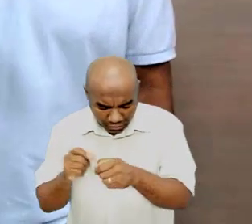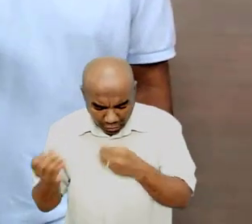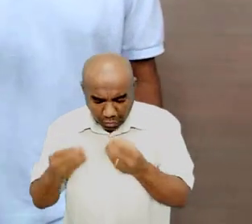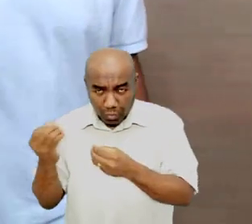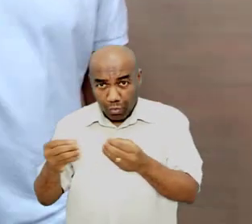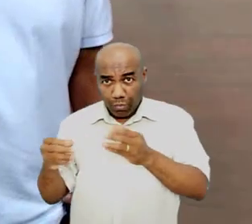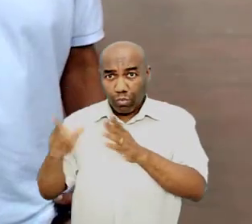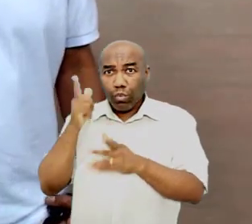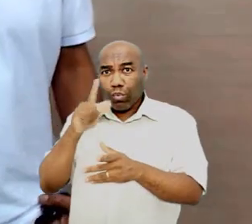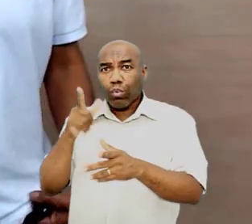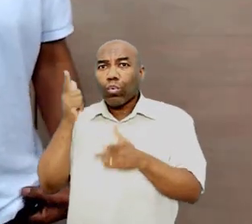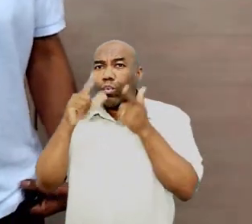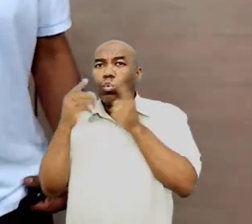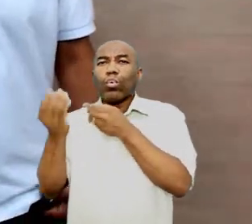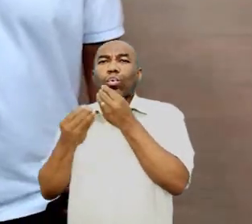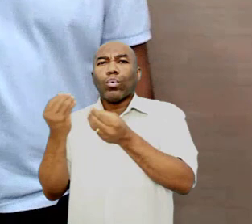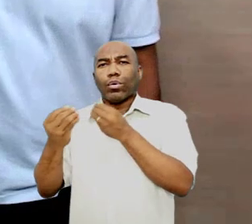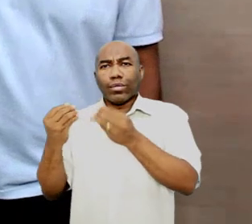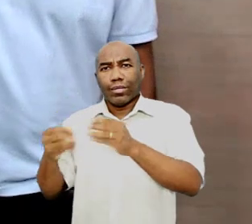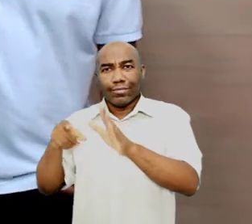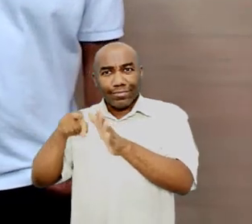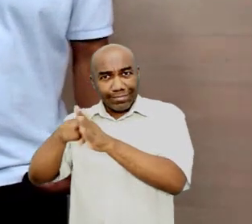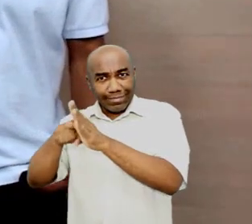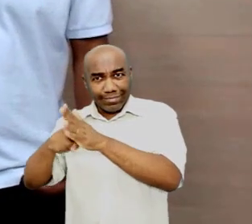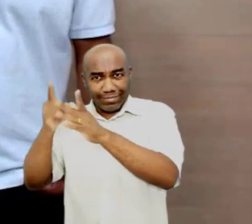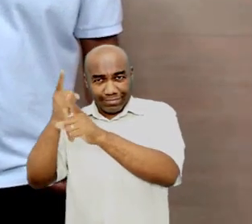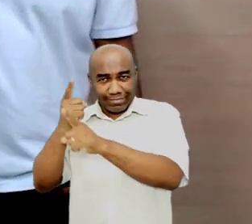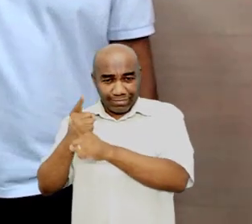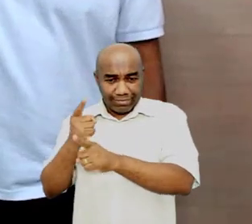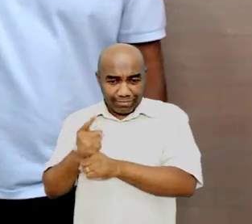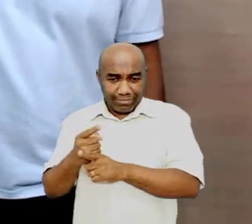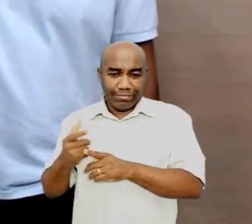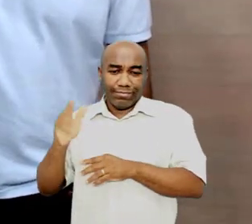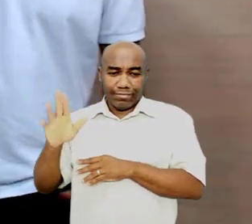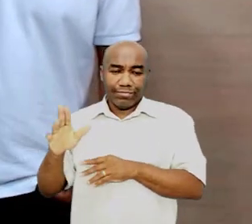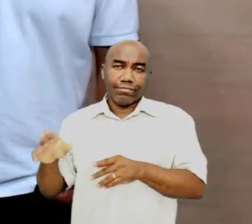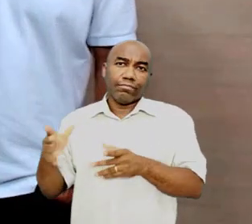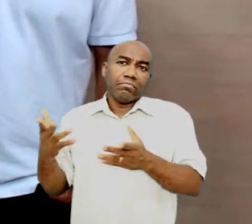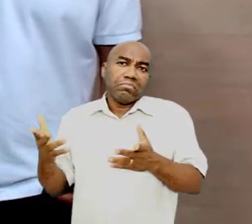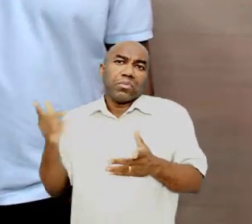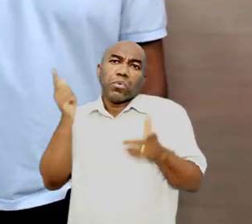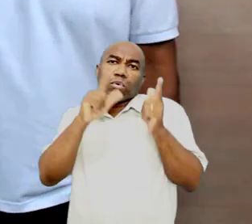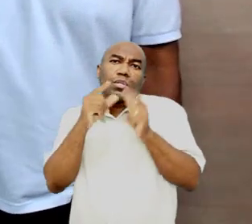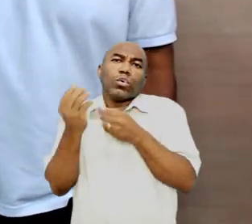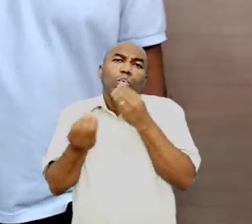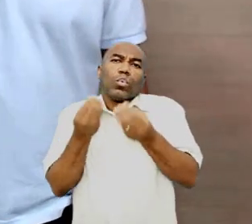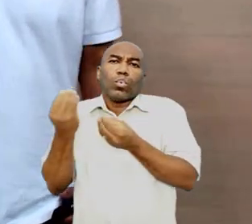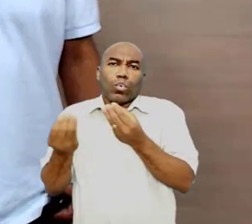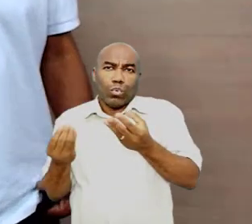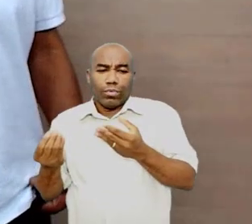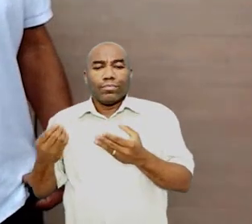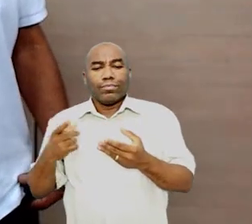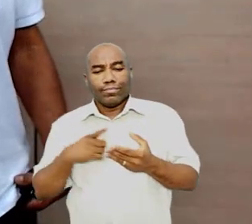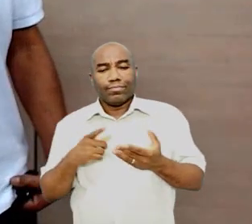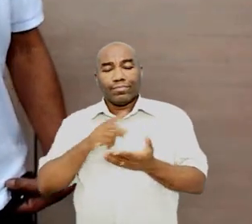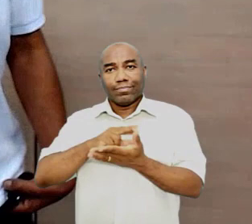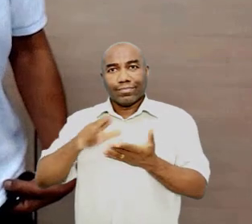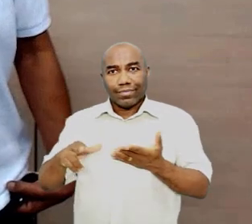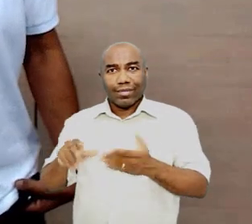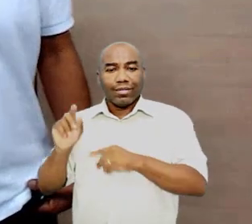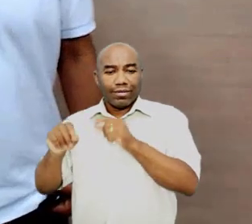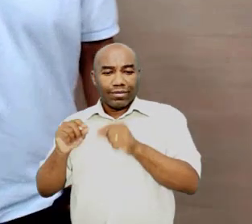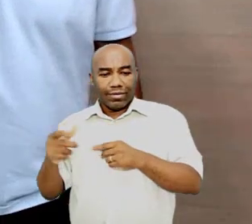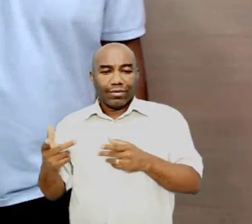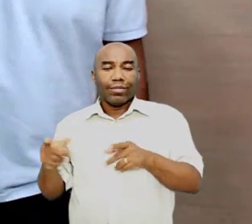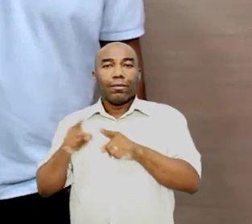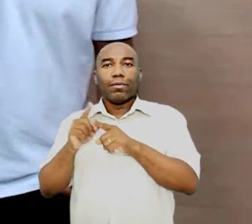quê? A genitália. Então, tem na boca? Tem herpes. Região genital?